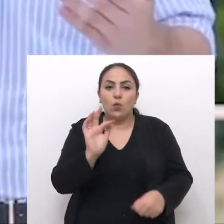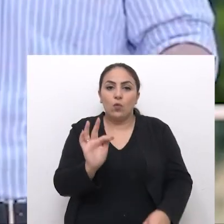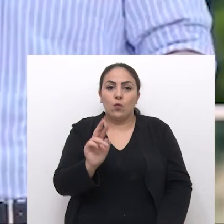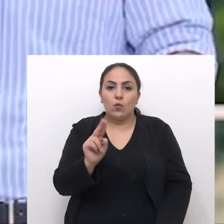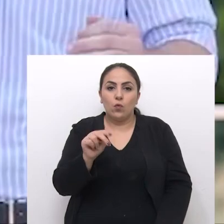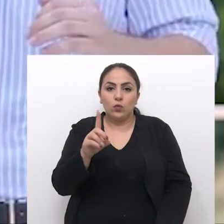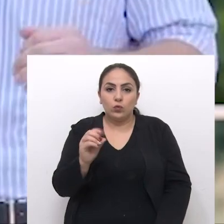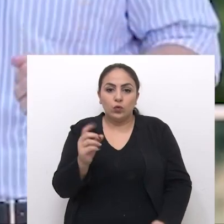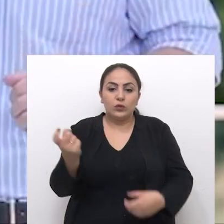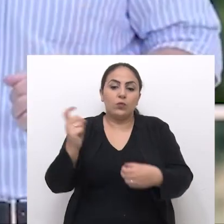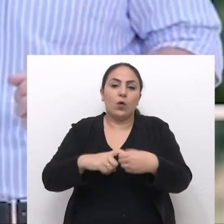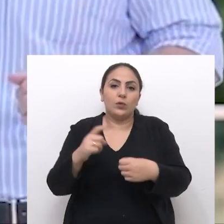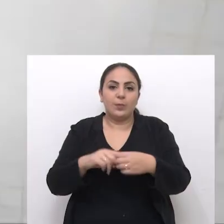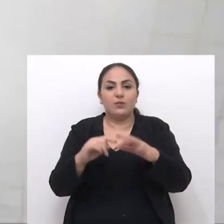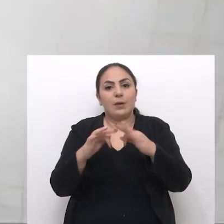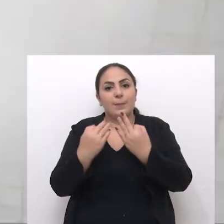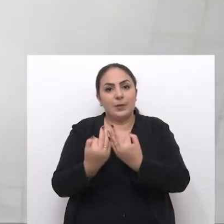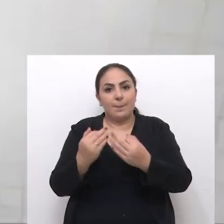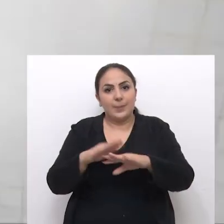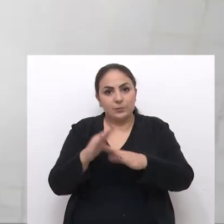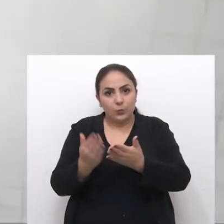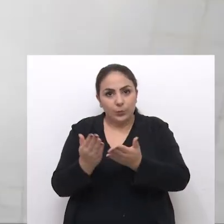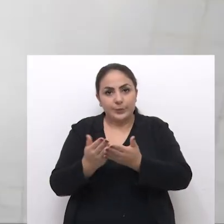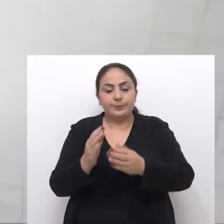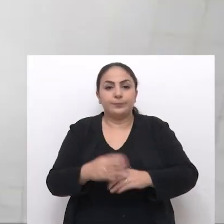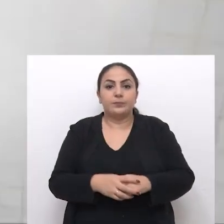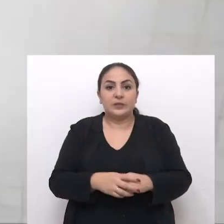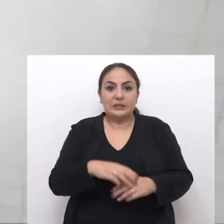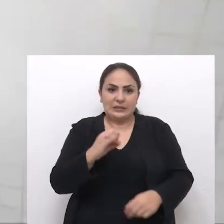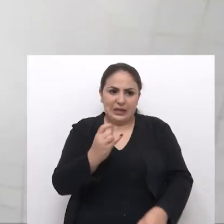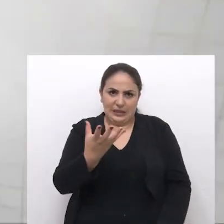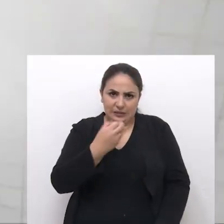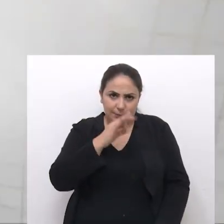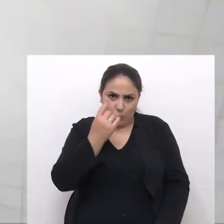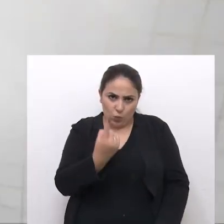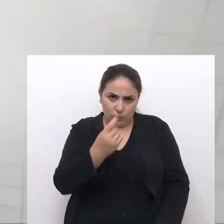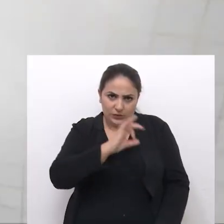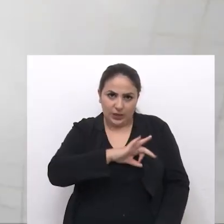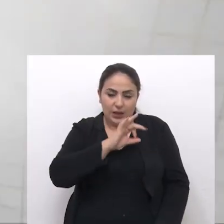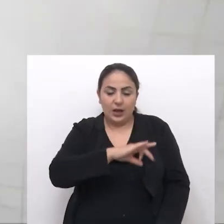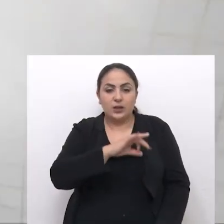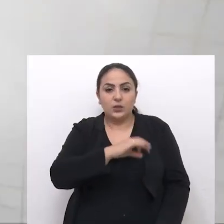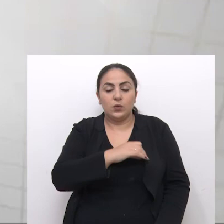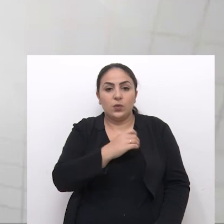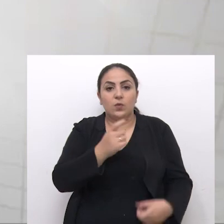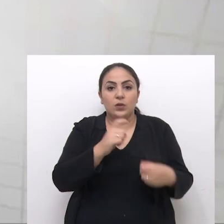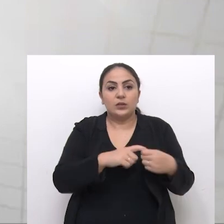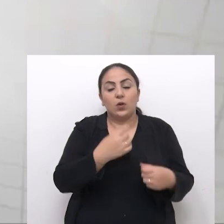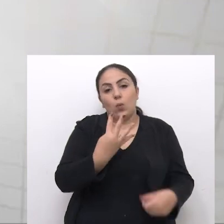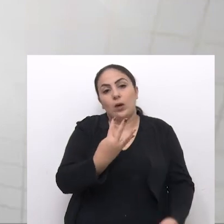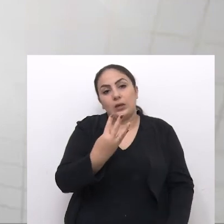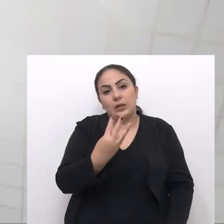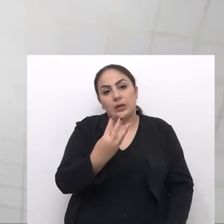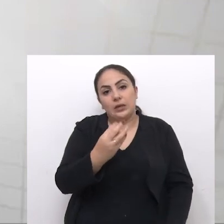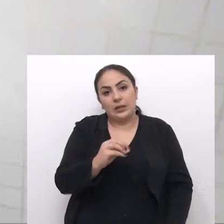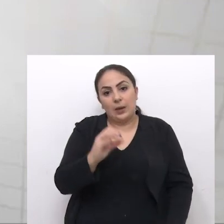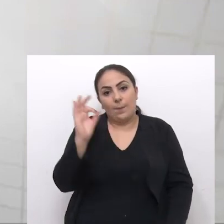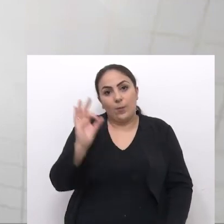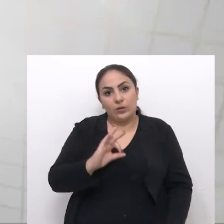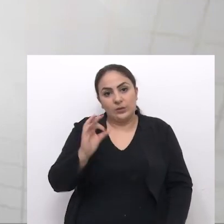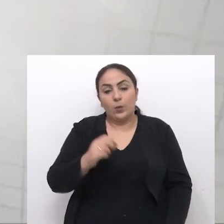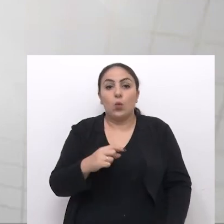devolução para famílias de baixa renda. Para famílias cuja renda é de um salário mínimo mensal, o retorno será de